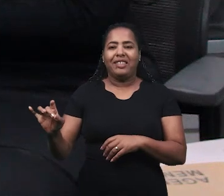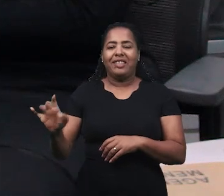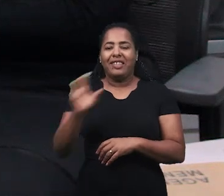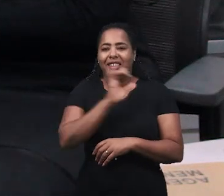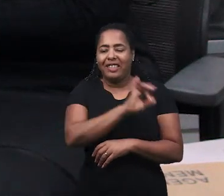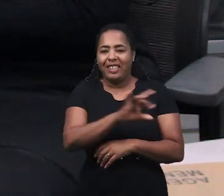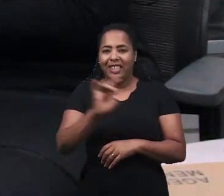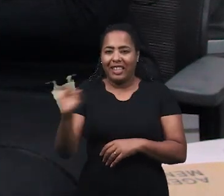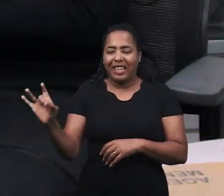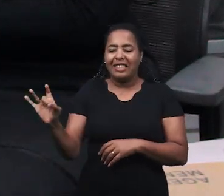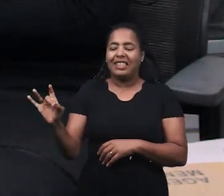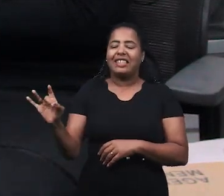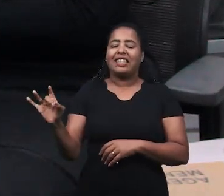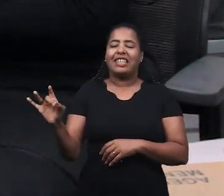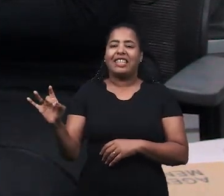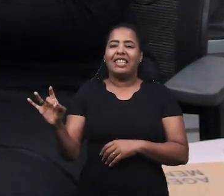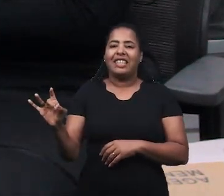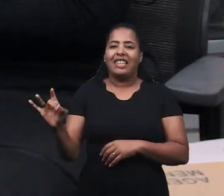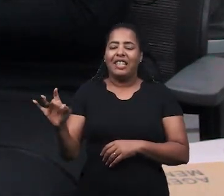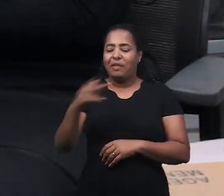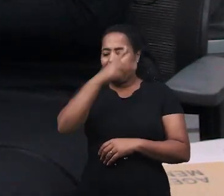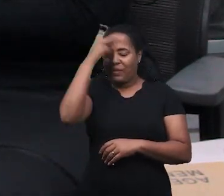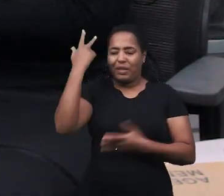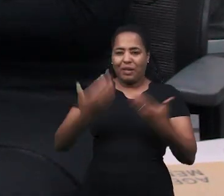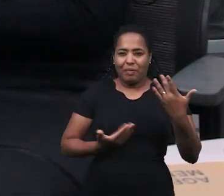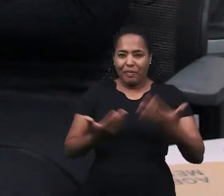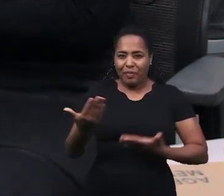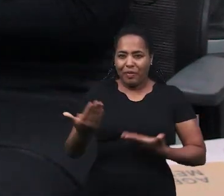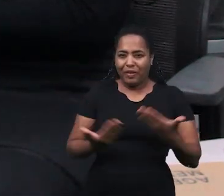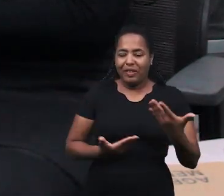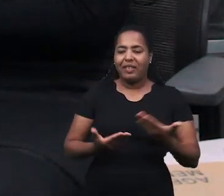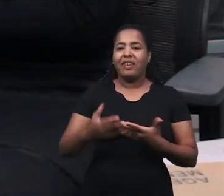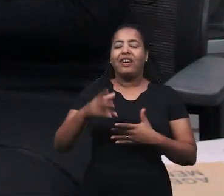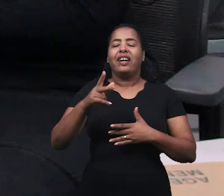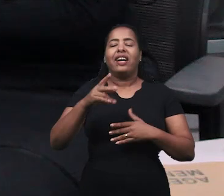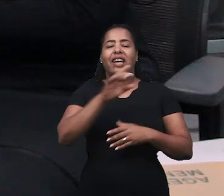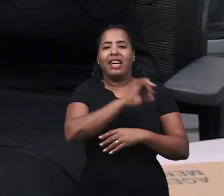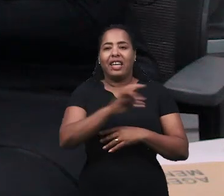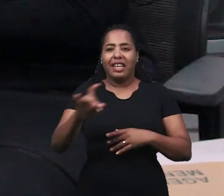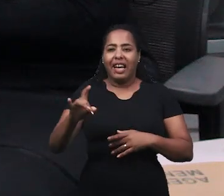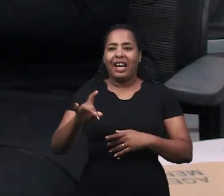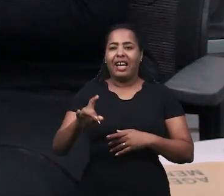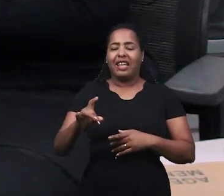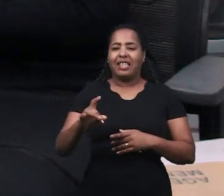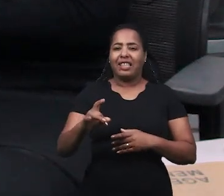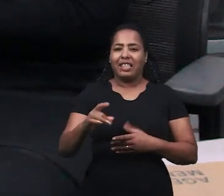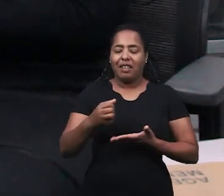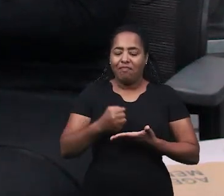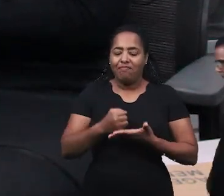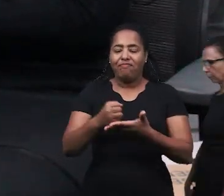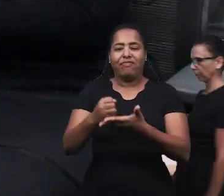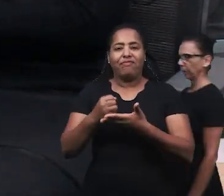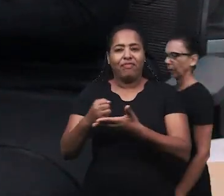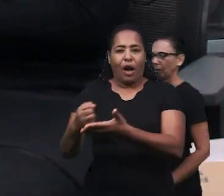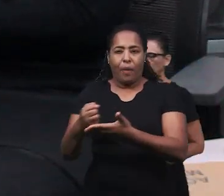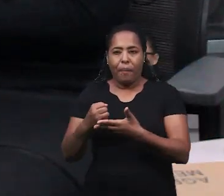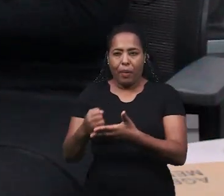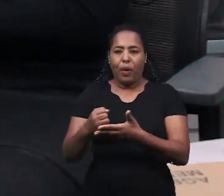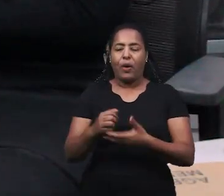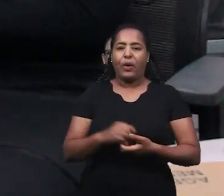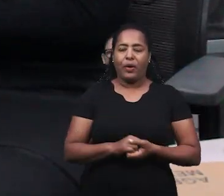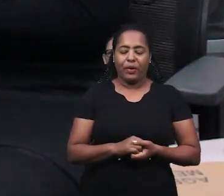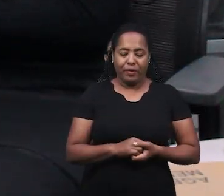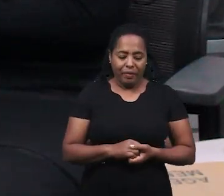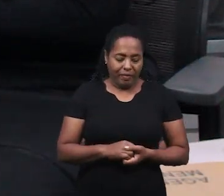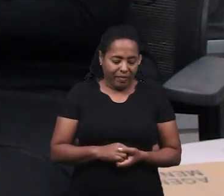pessoa, em cada funcionário, em cada colaborador, em cada prestador